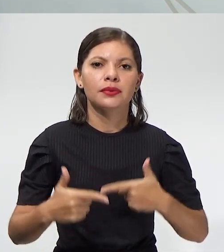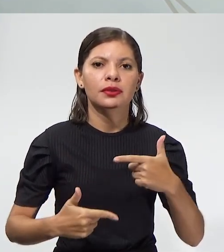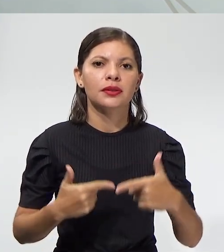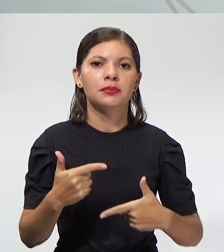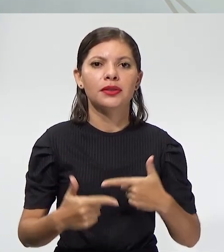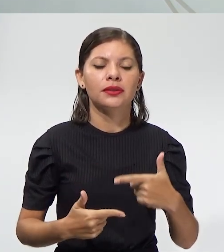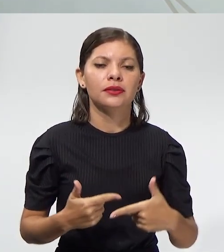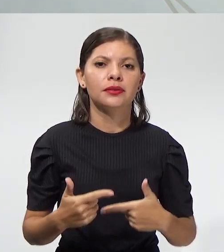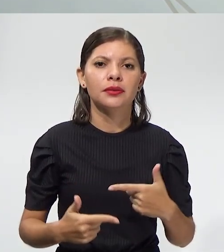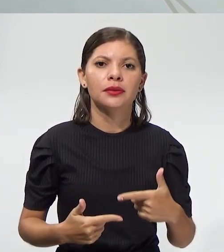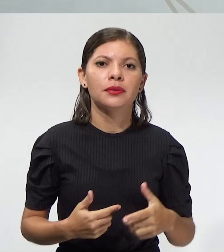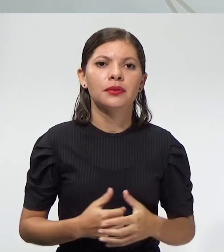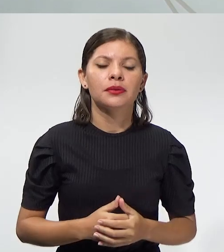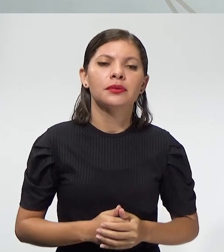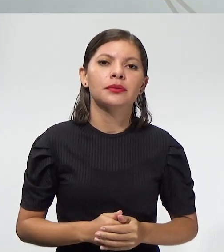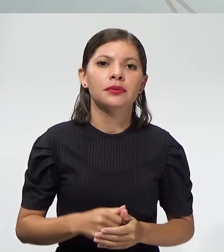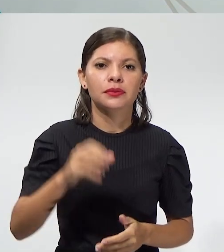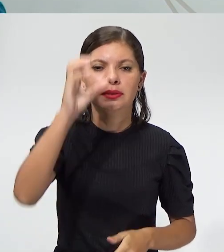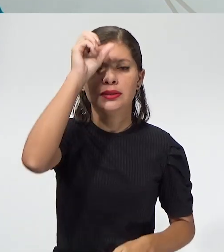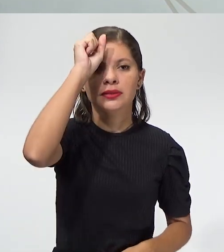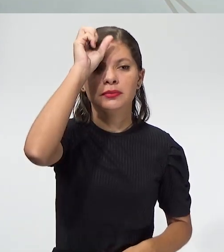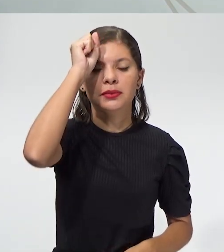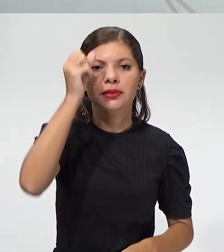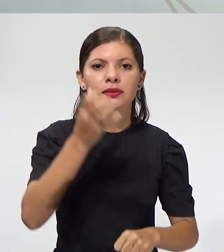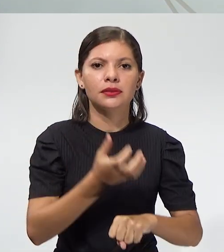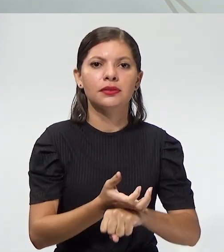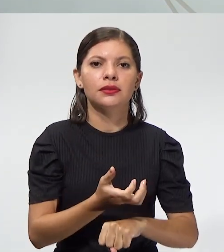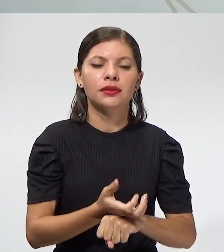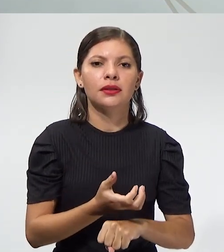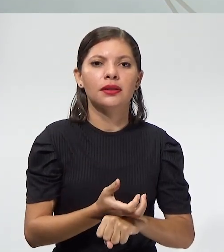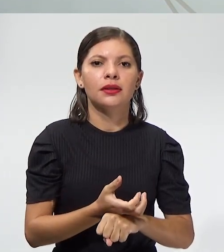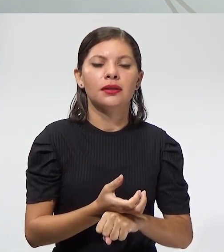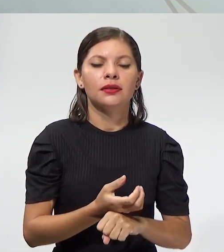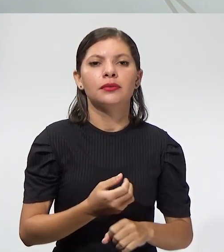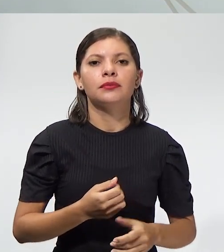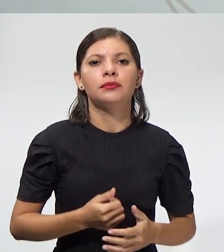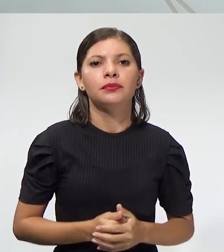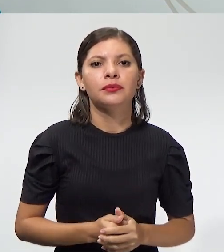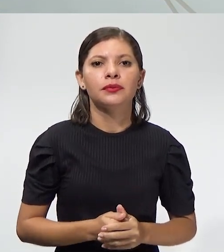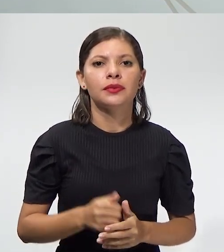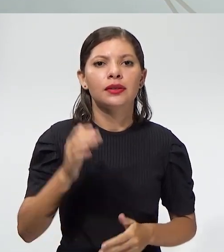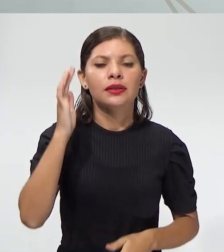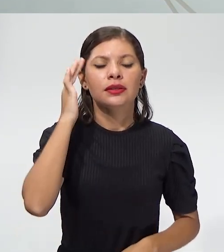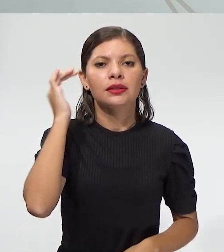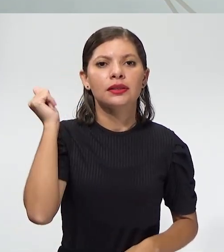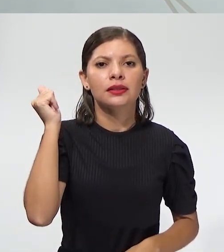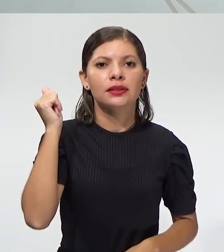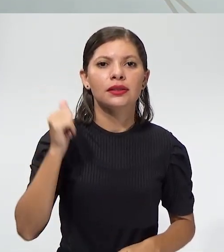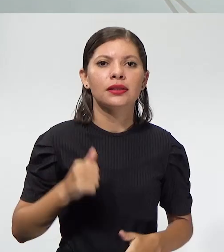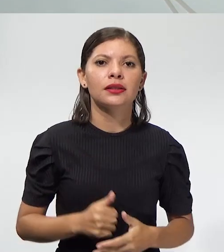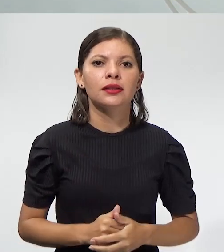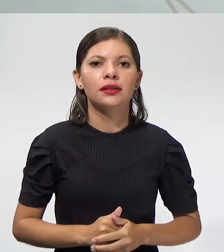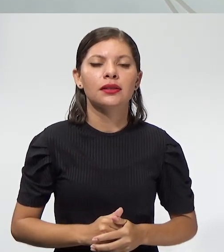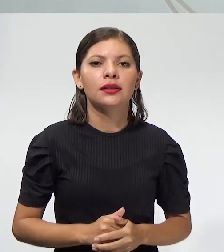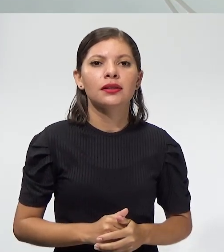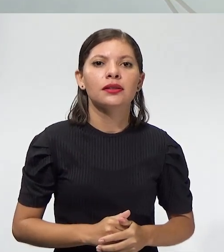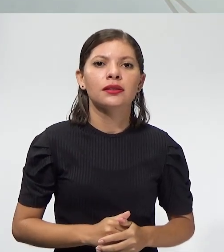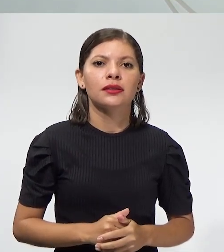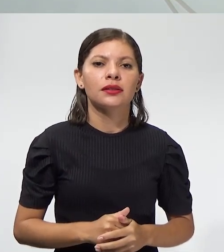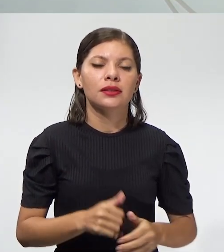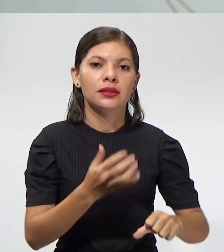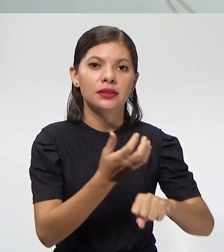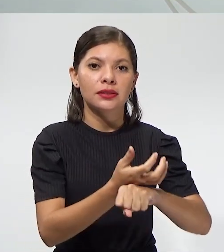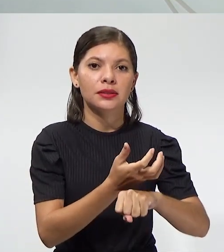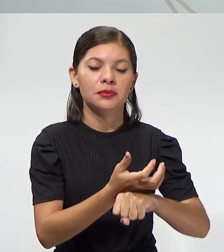com conhecimento interdisciplinar, com uma postura interdisciplinar, precisamos entender que cada disciplina tem uma